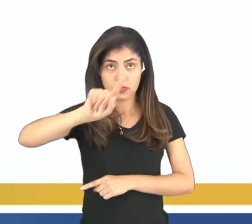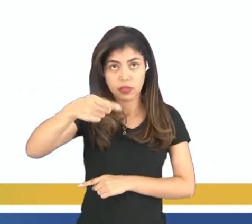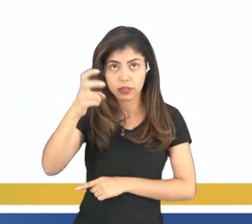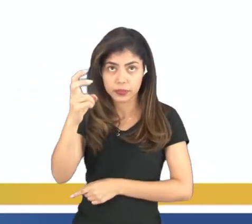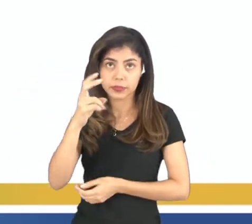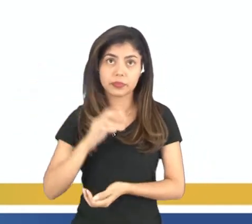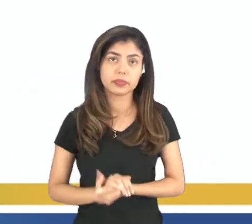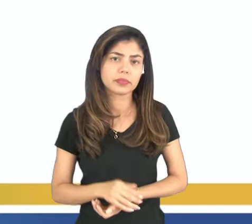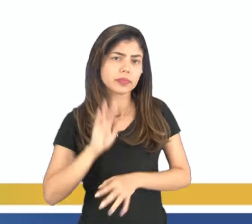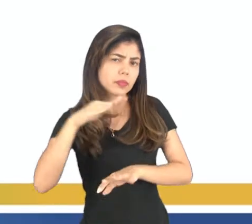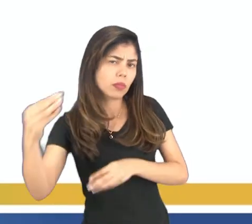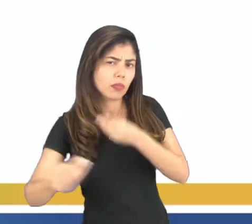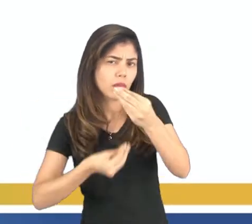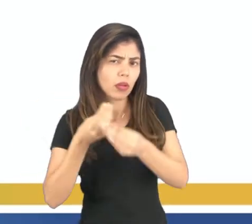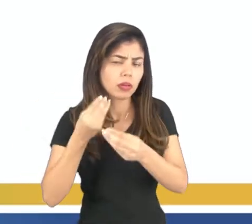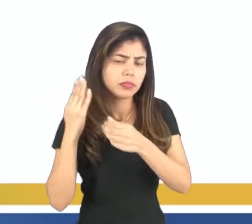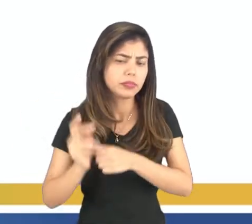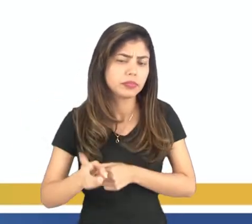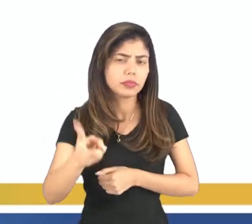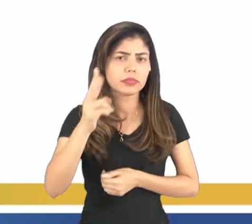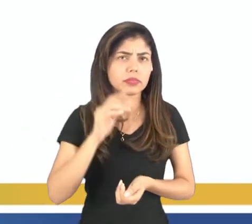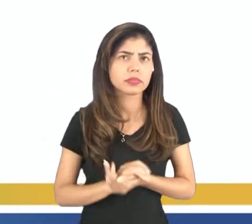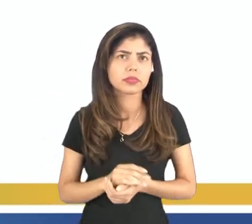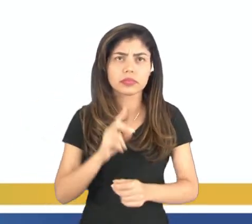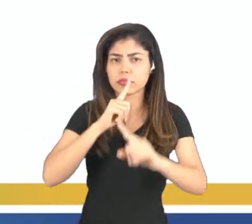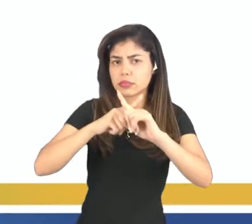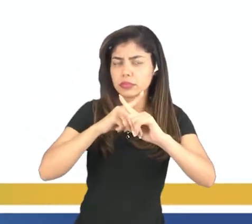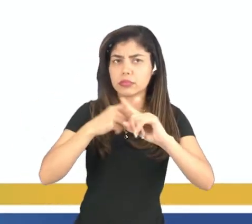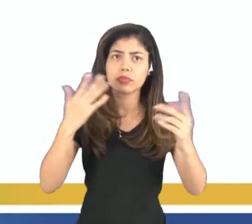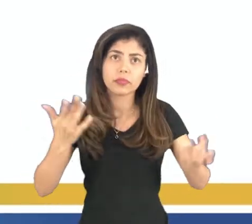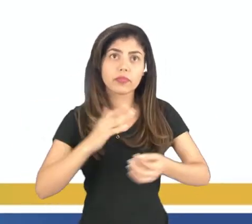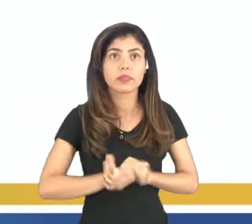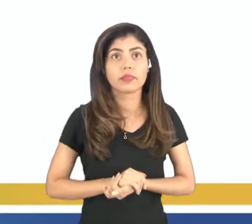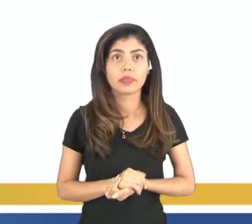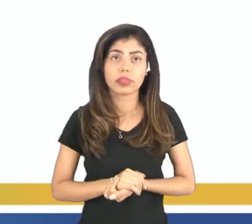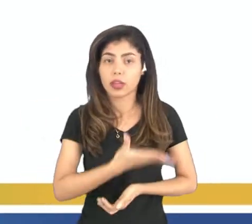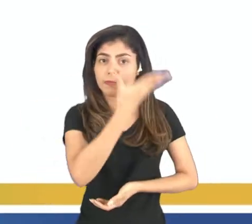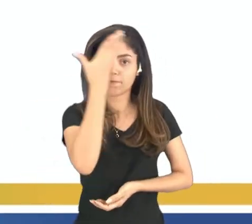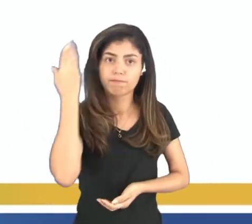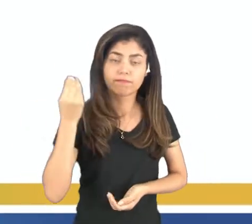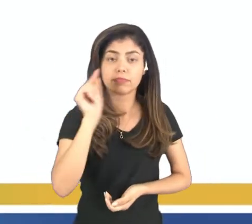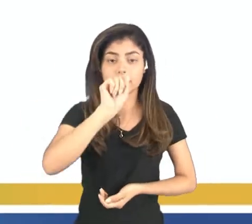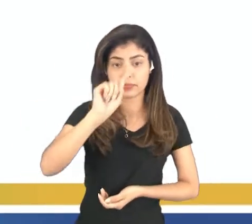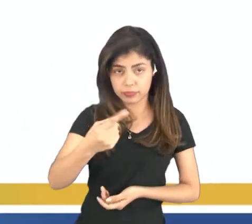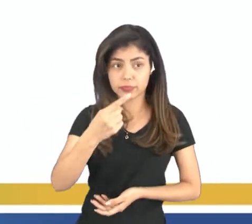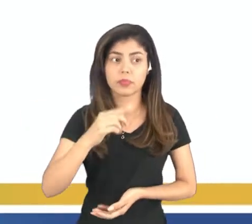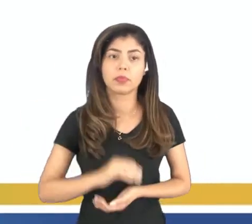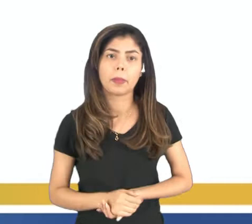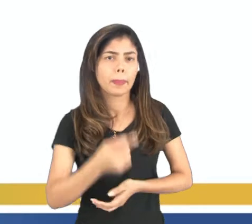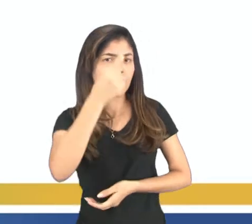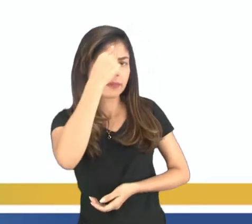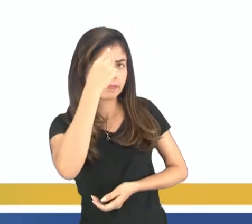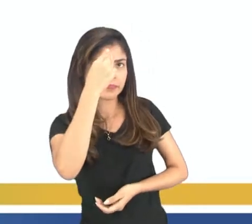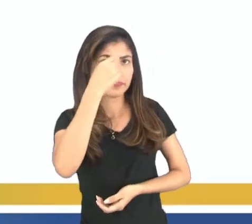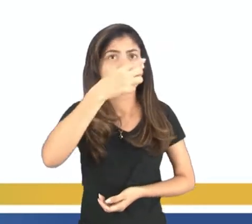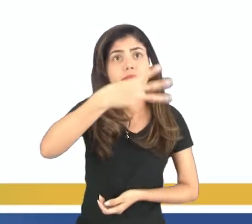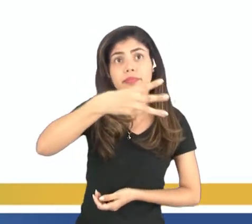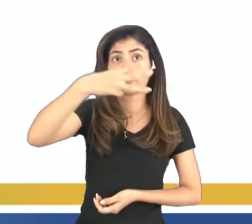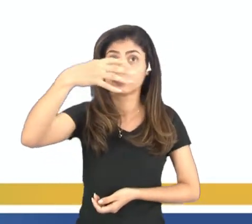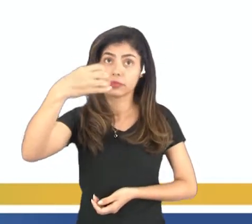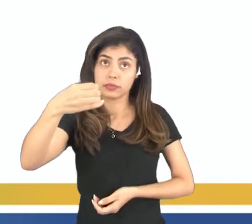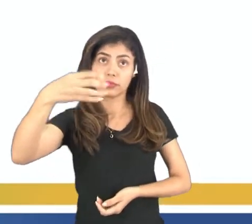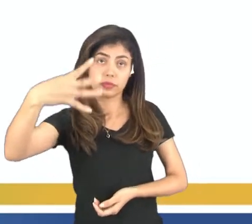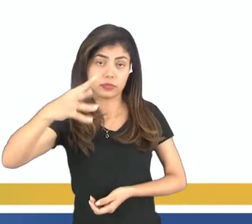2,5 Então como é que nós vamos proceder para fazer essa multiplicação a gente esquece que tem a, pensa que é